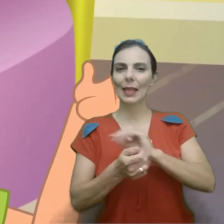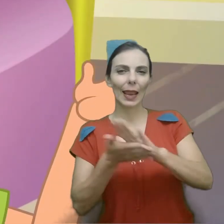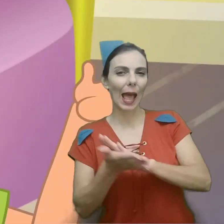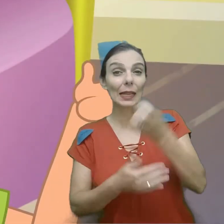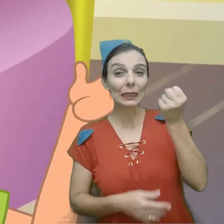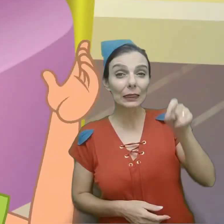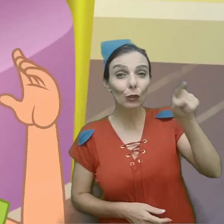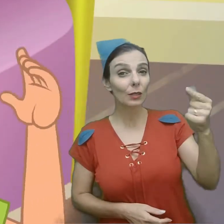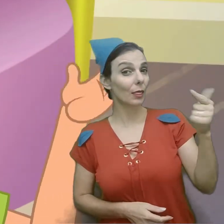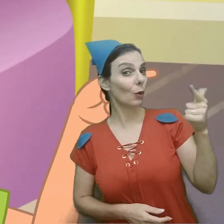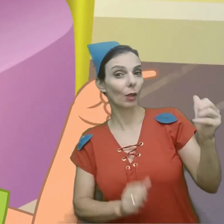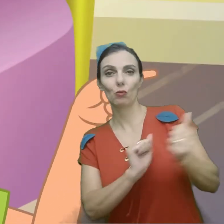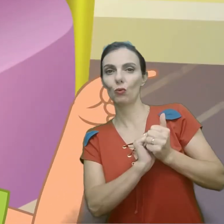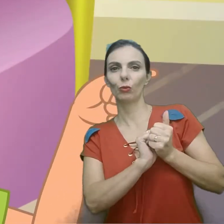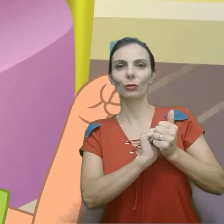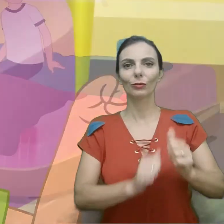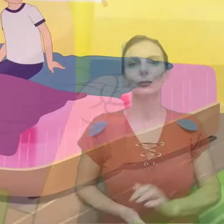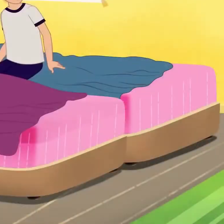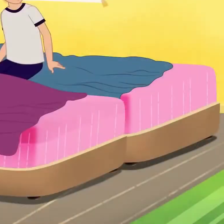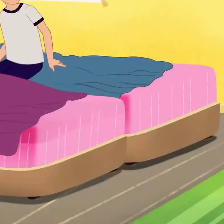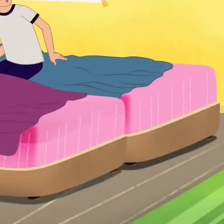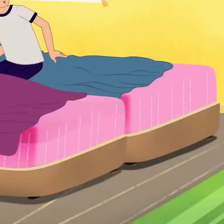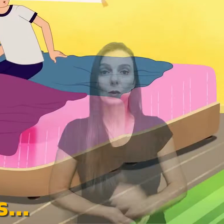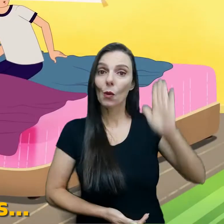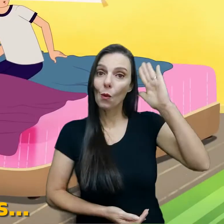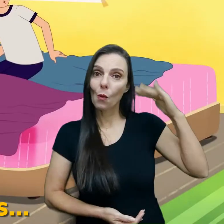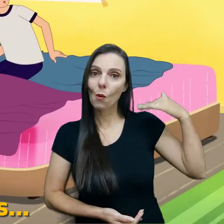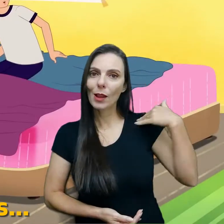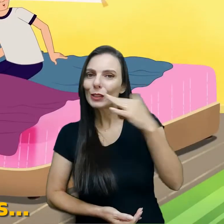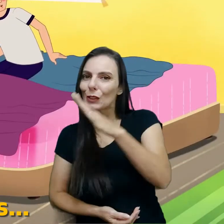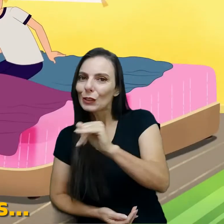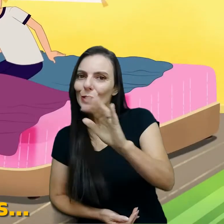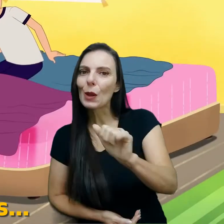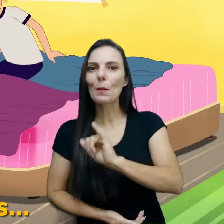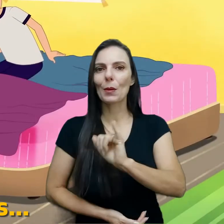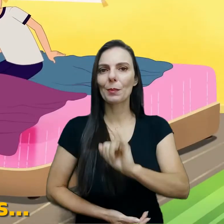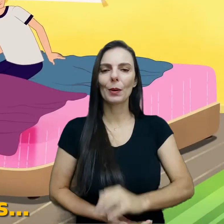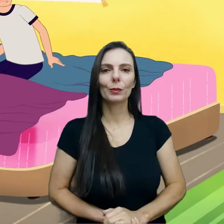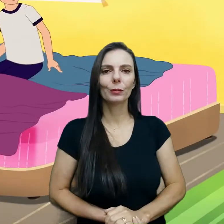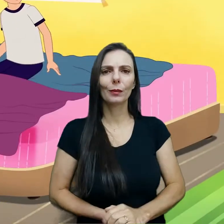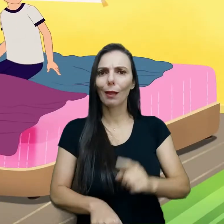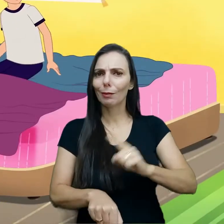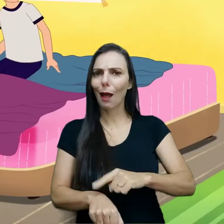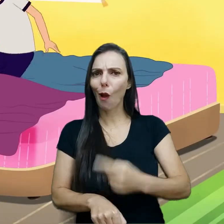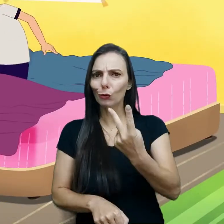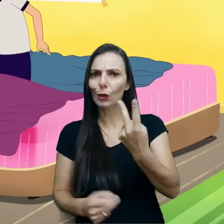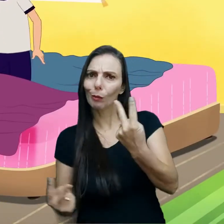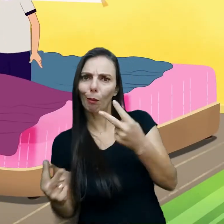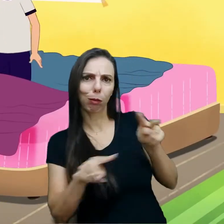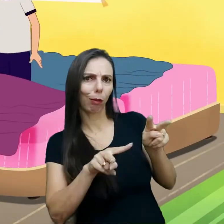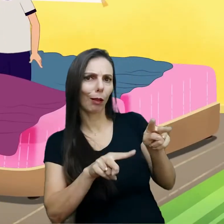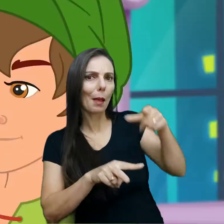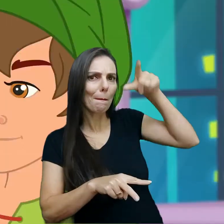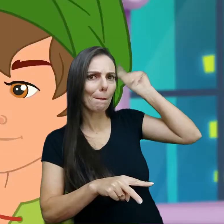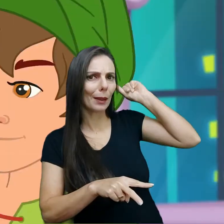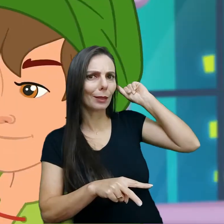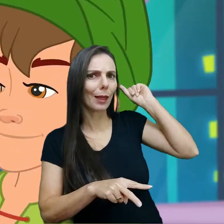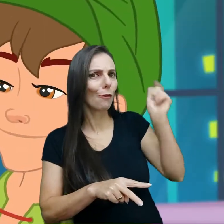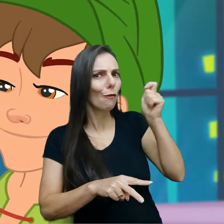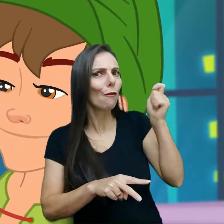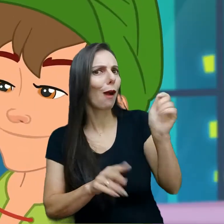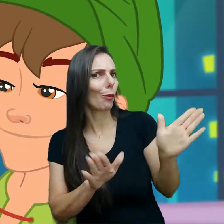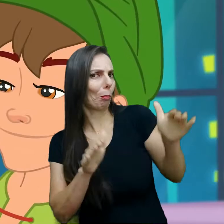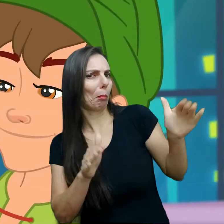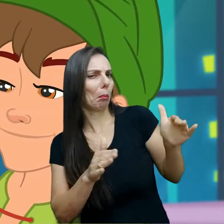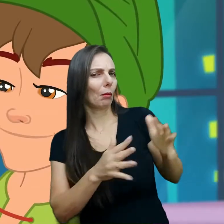posso fazer nada sem estar com você. Wendy acordou seus irmãos. E quando avistaram Peter e